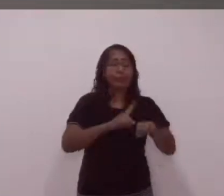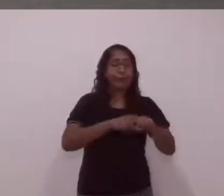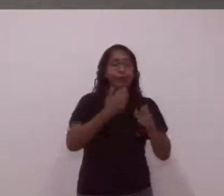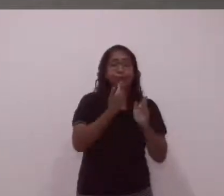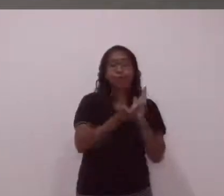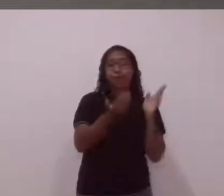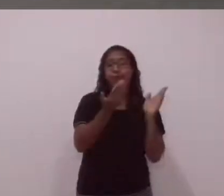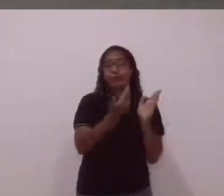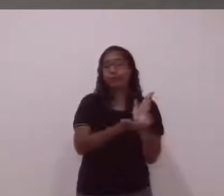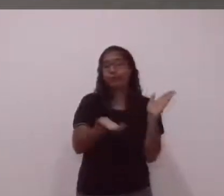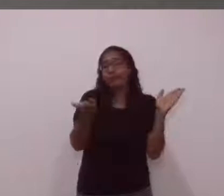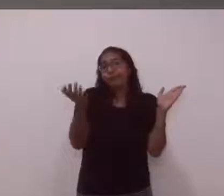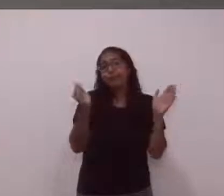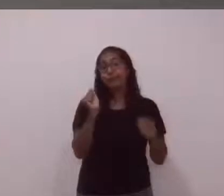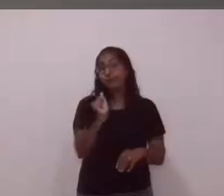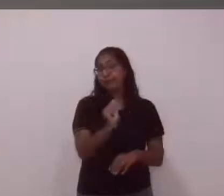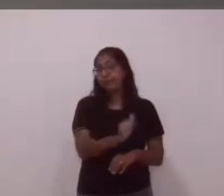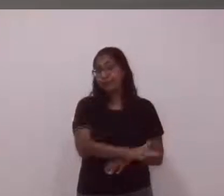vamos lá